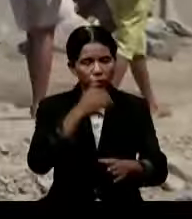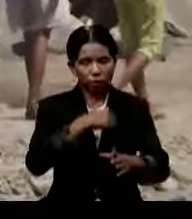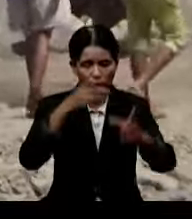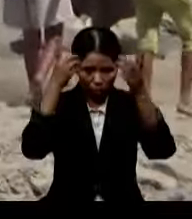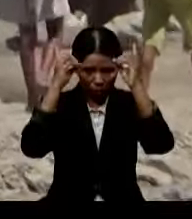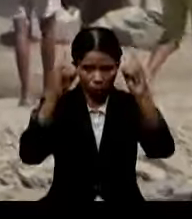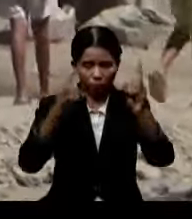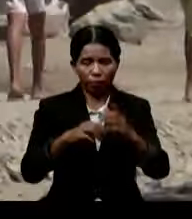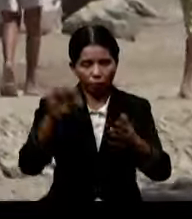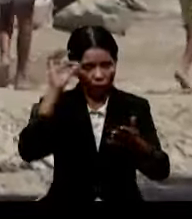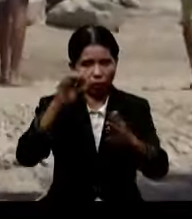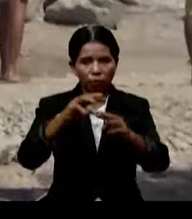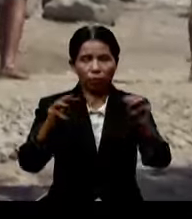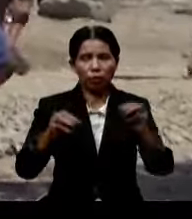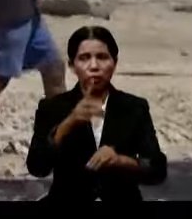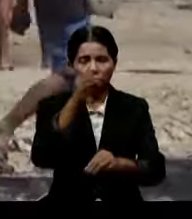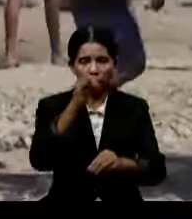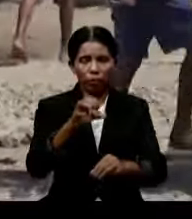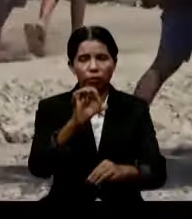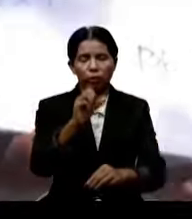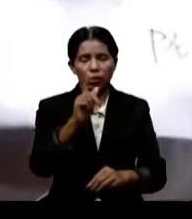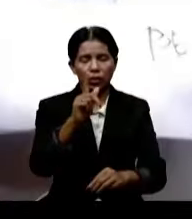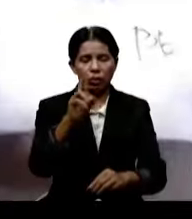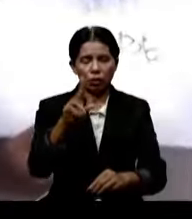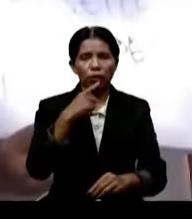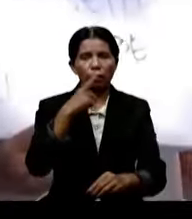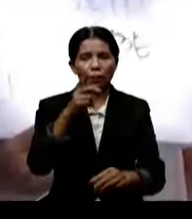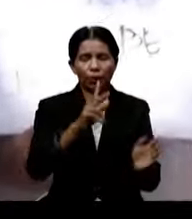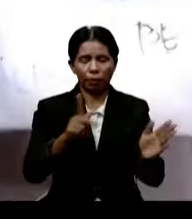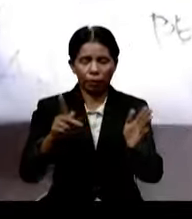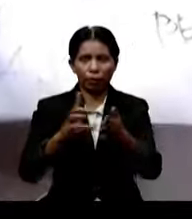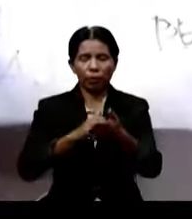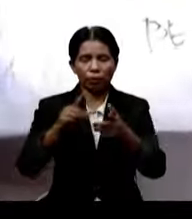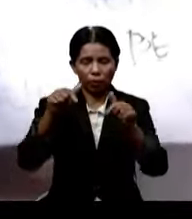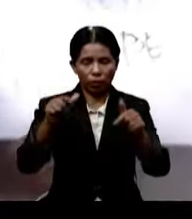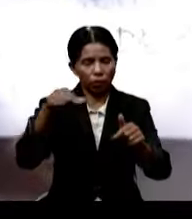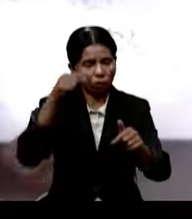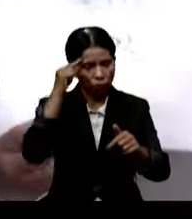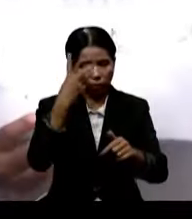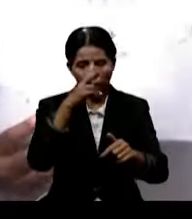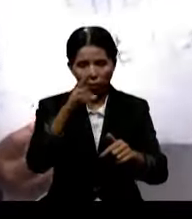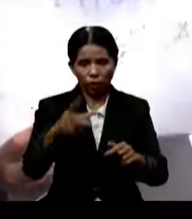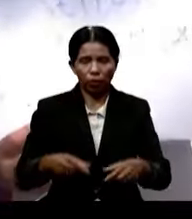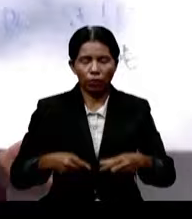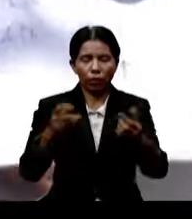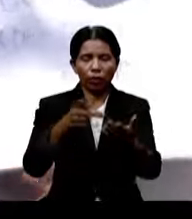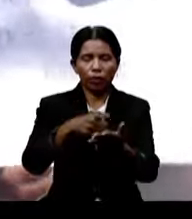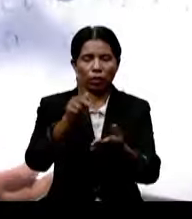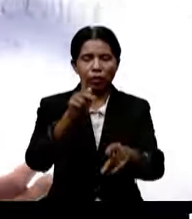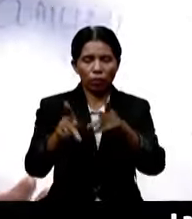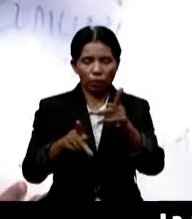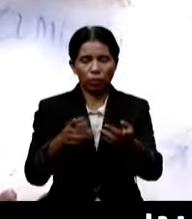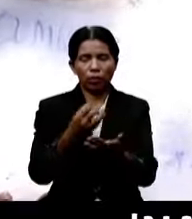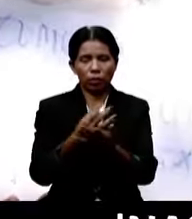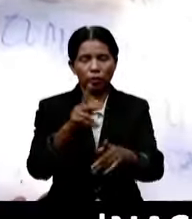claro secretário município dili Francisco dos Santos informa tuir plano semana ne governo se buka solução ho difo recuperação ba